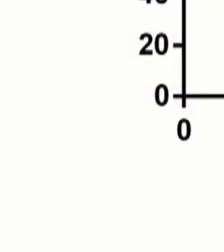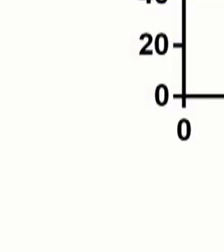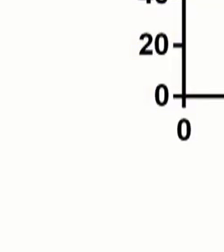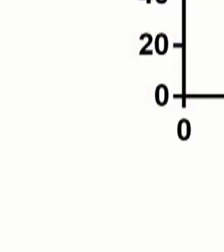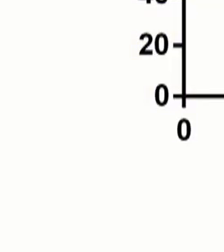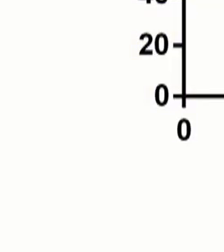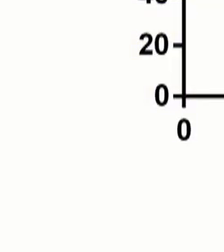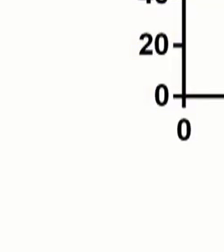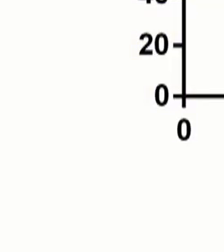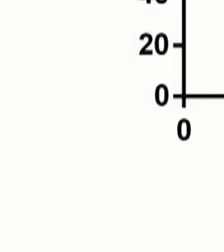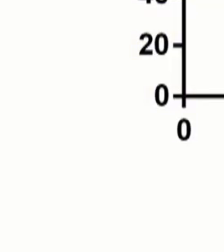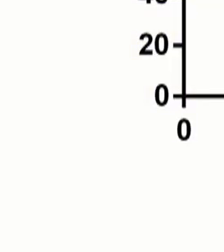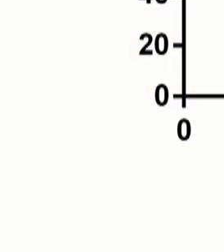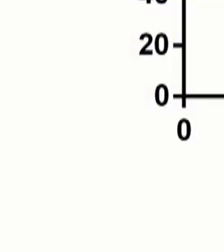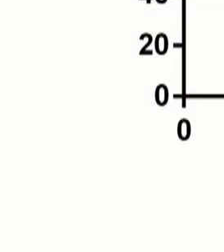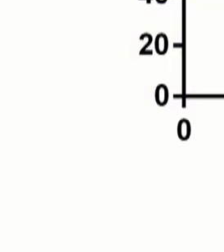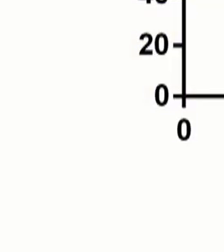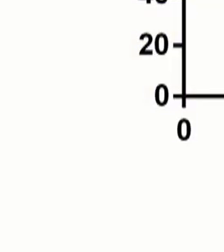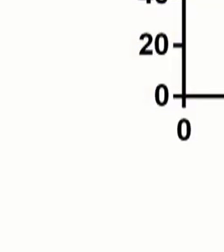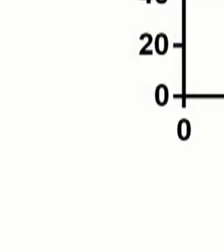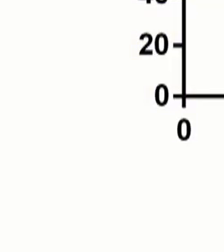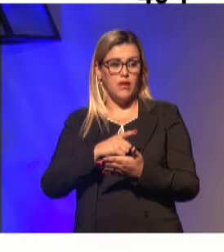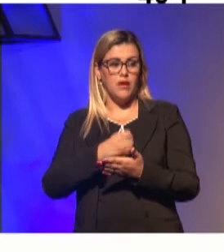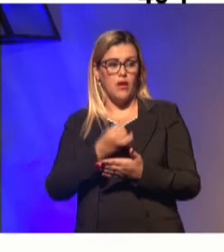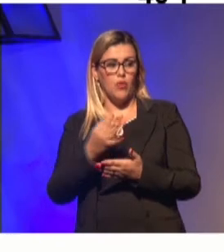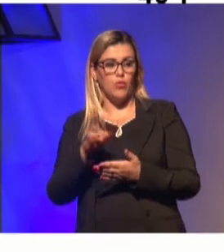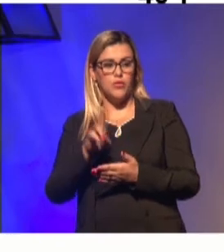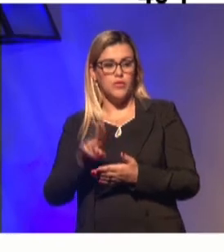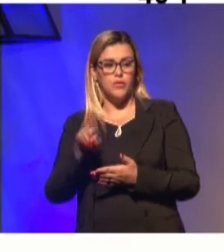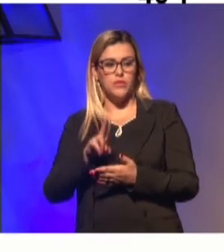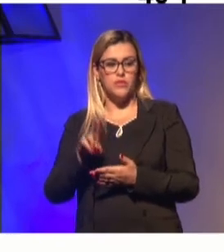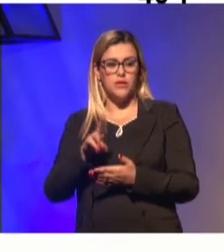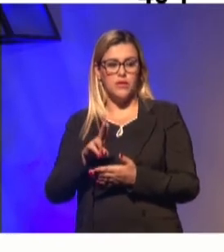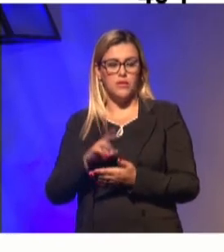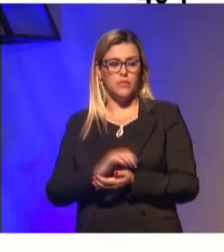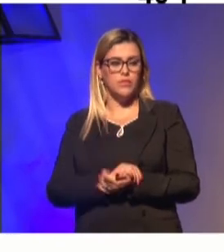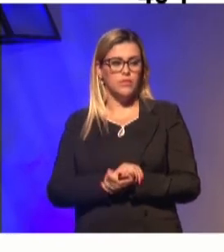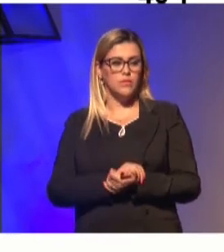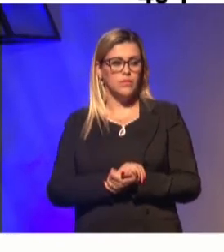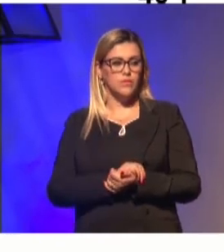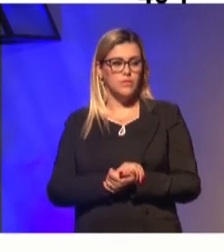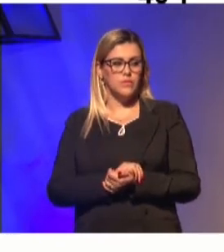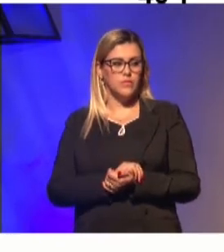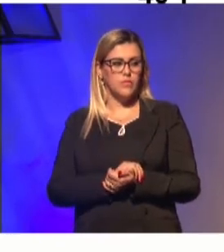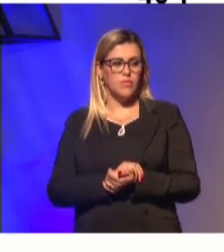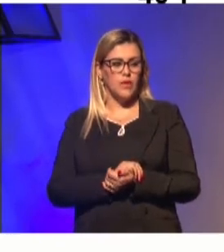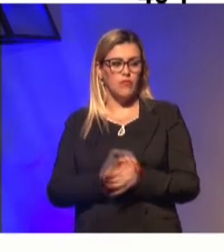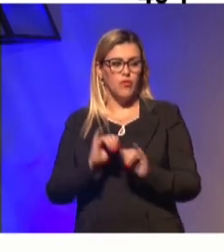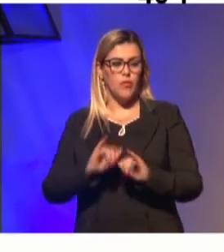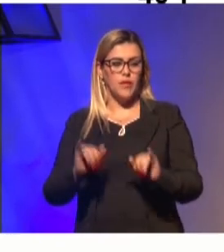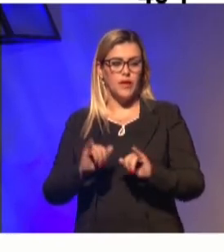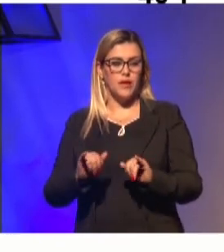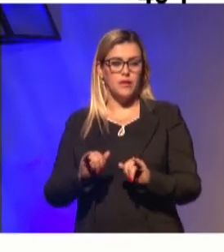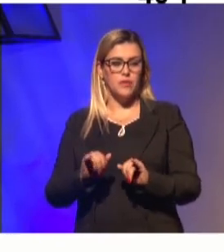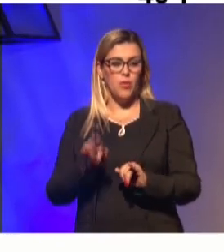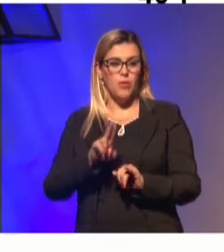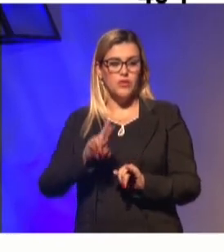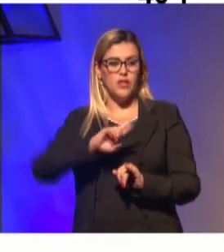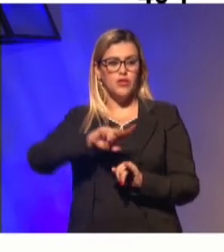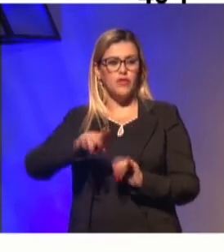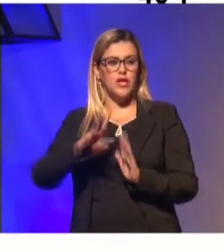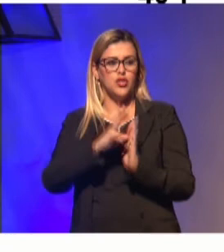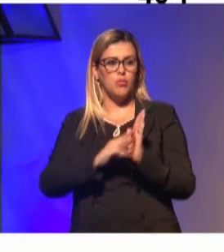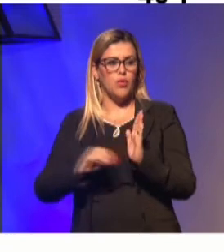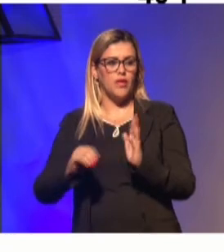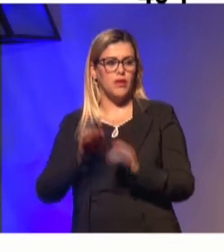quê? Tem revisões recentes que usaram, foram publicadas até, mas usaram diferentes modelos. Uso